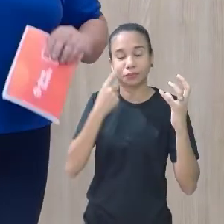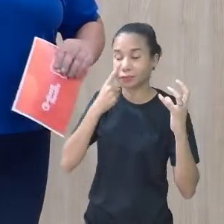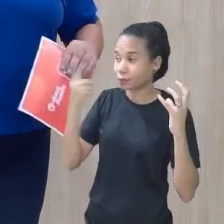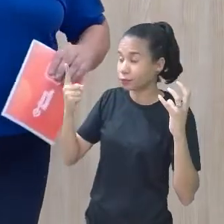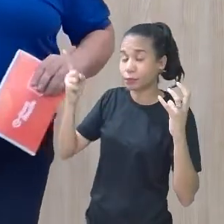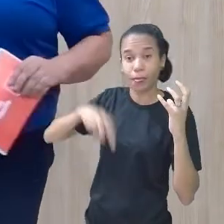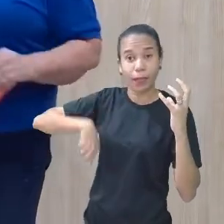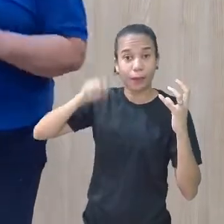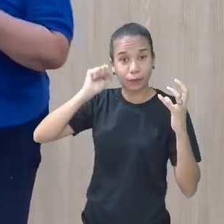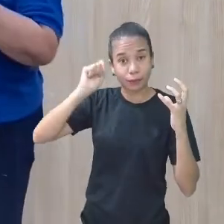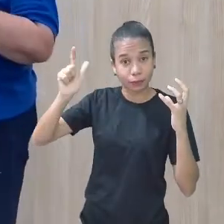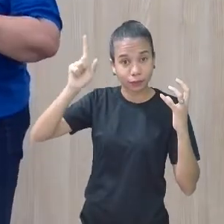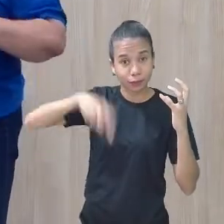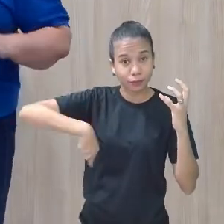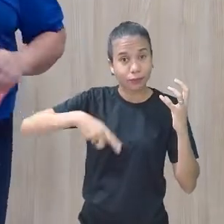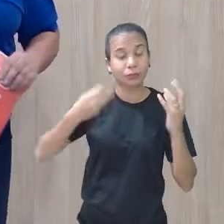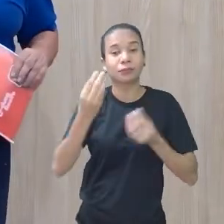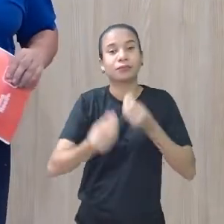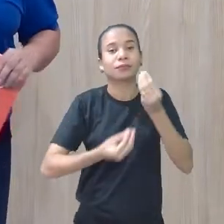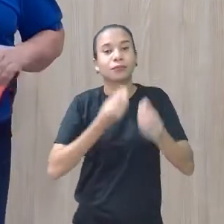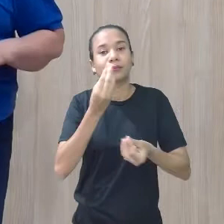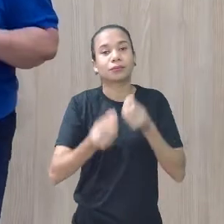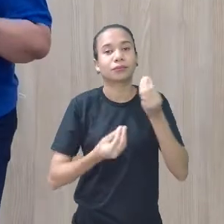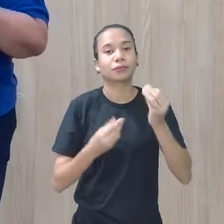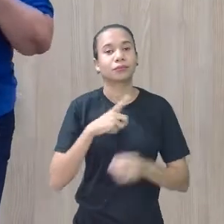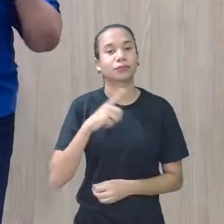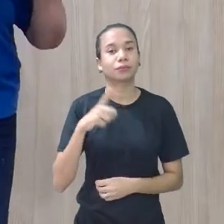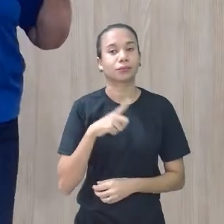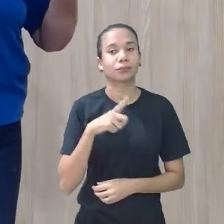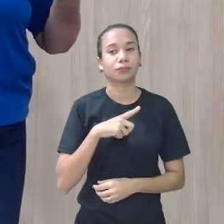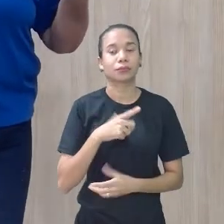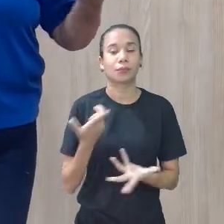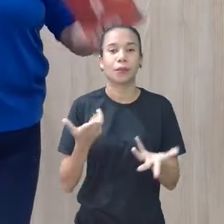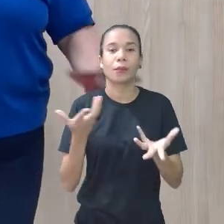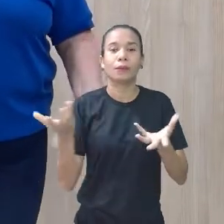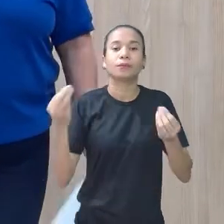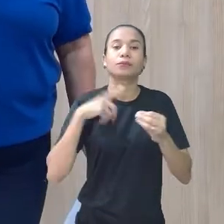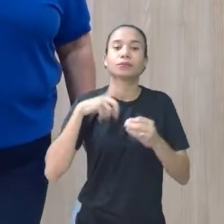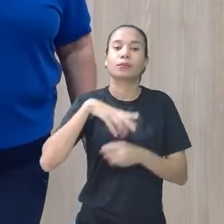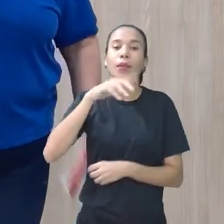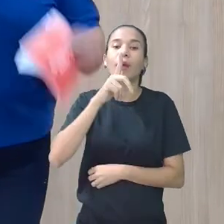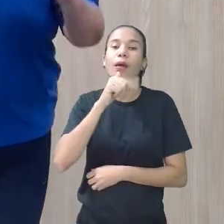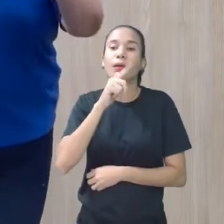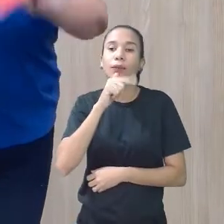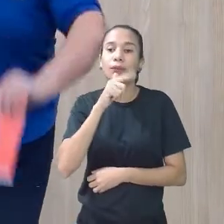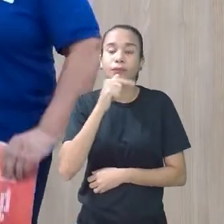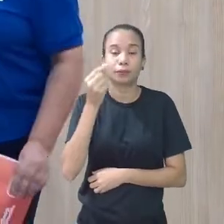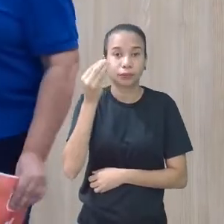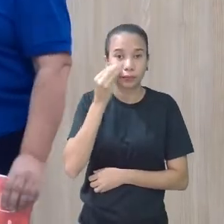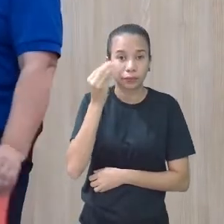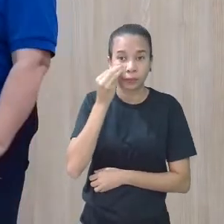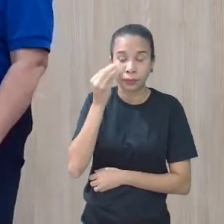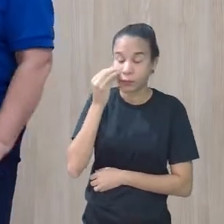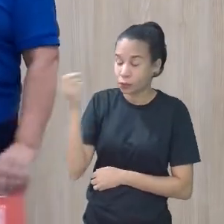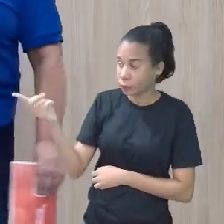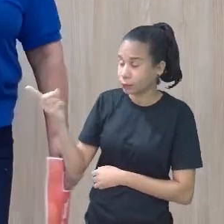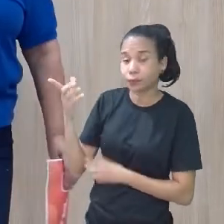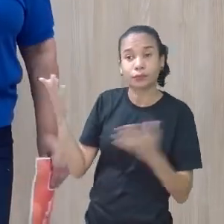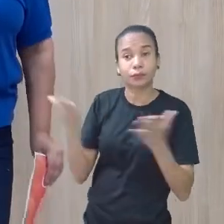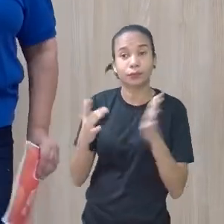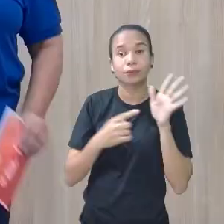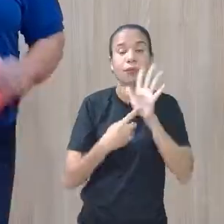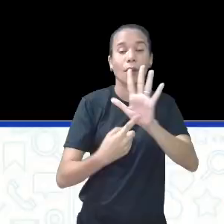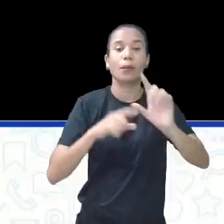essa questão da Terra azul pela questão aí da parte que tem a água. Agora, observe essa tela que eu